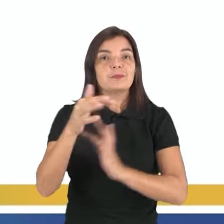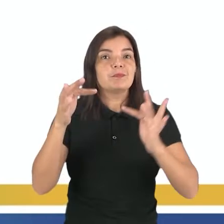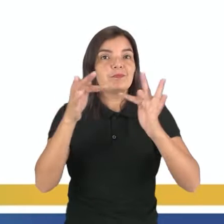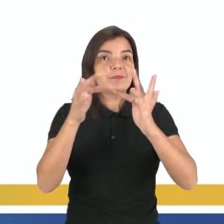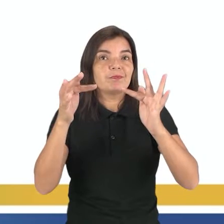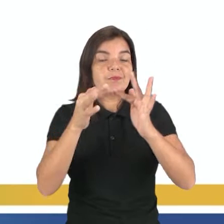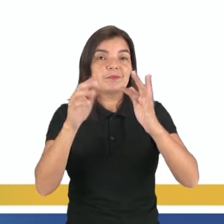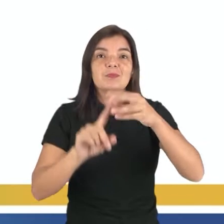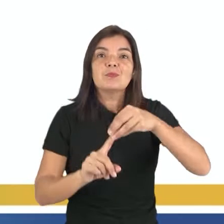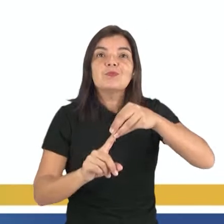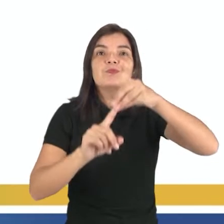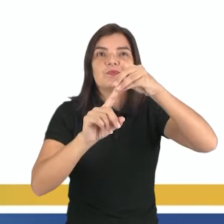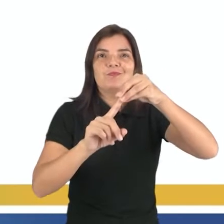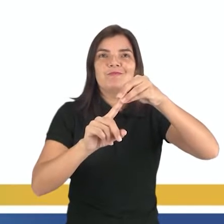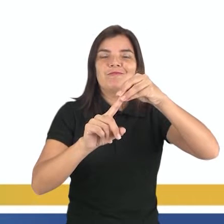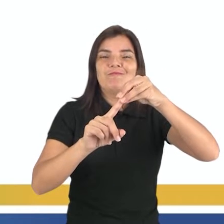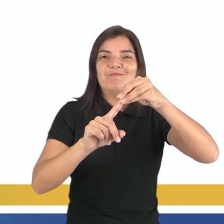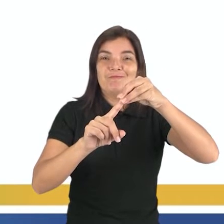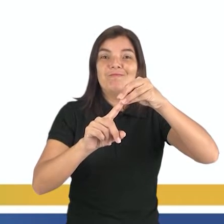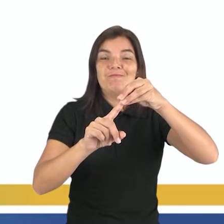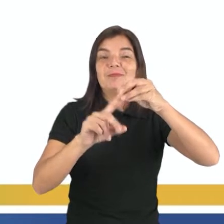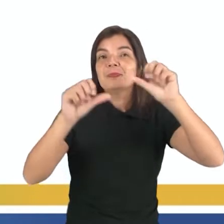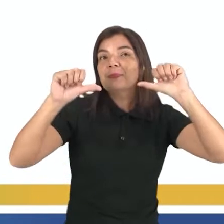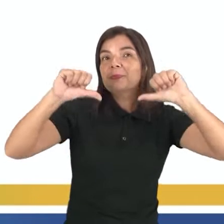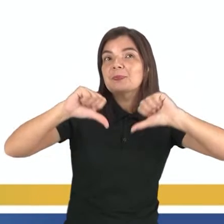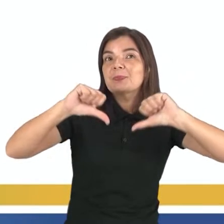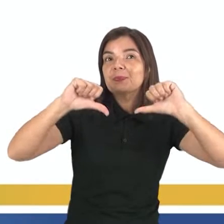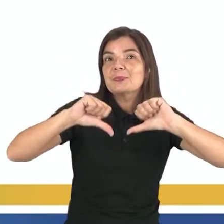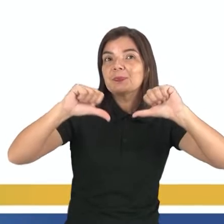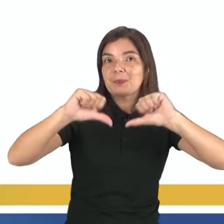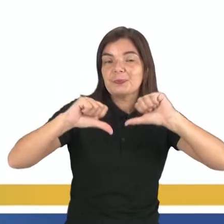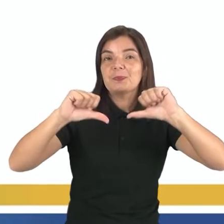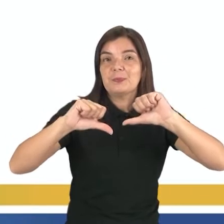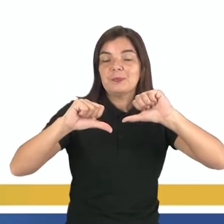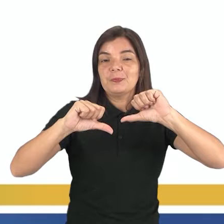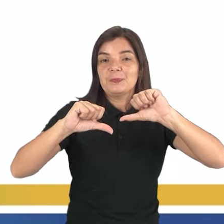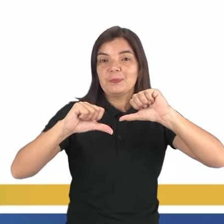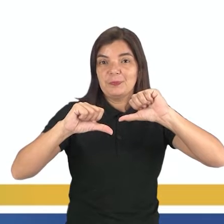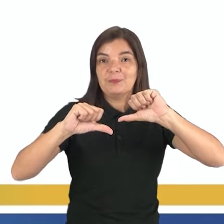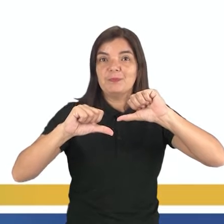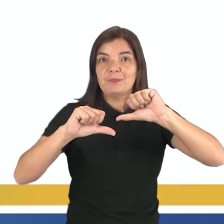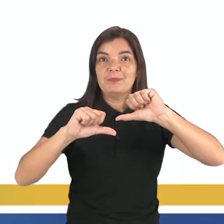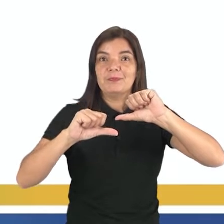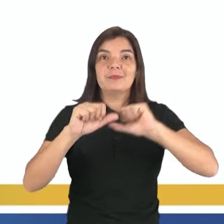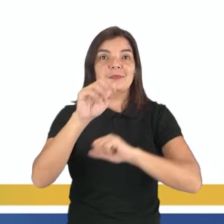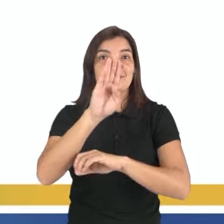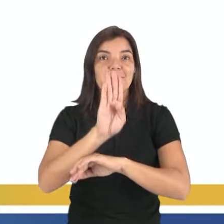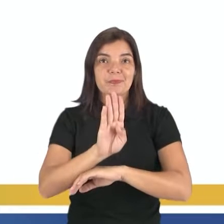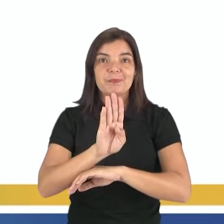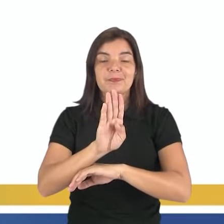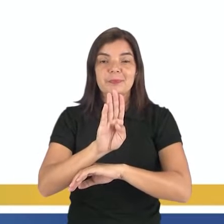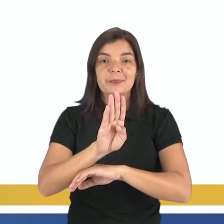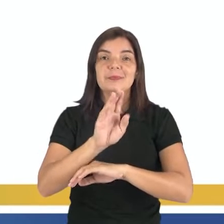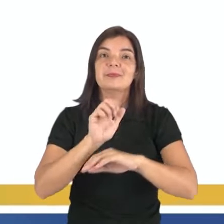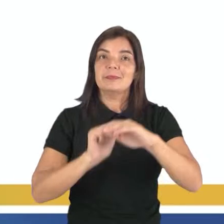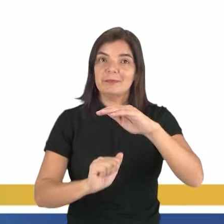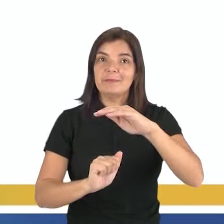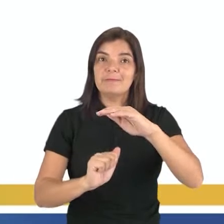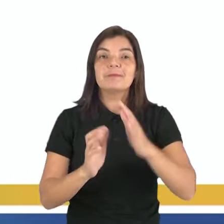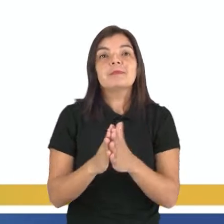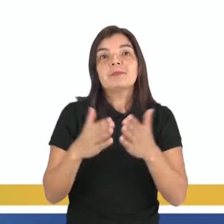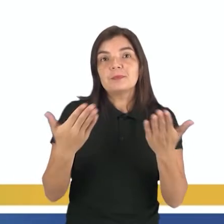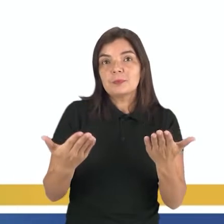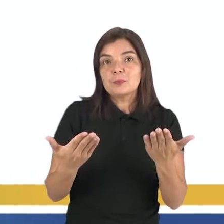de uma função afim é único, menos b sobre a, dado pelo negativo do quociente entre b e